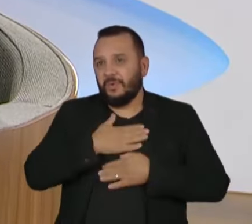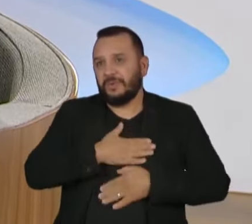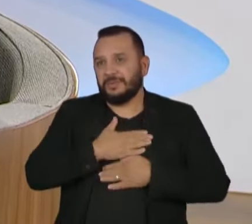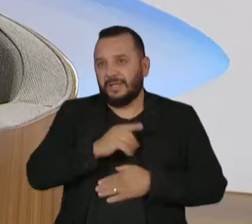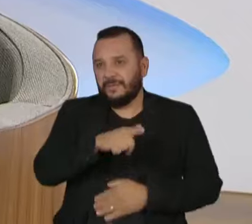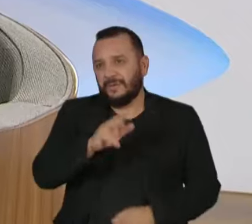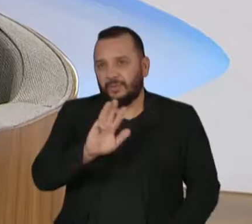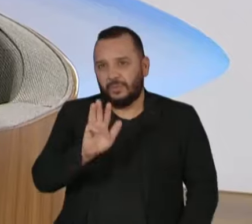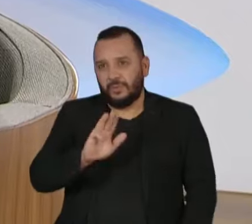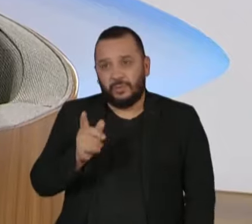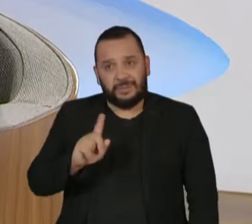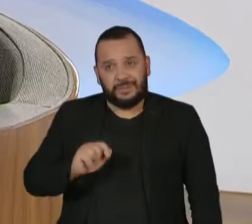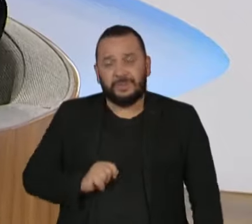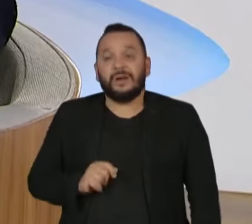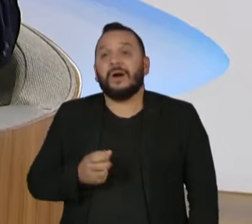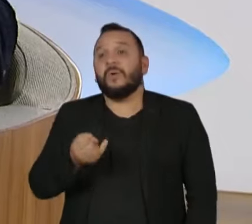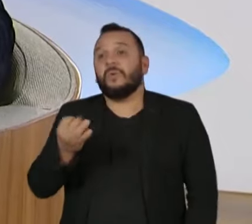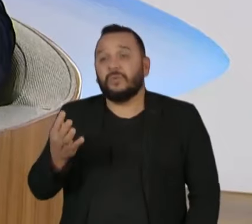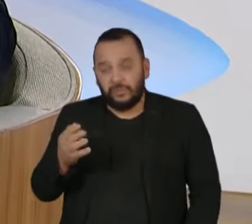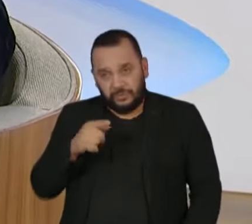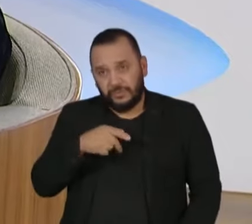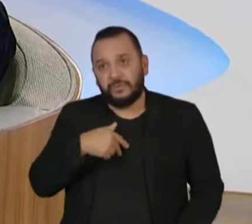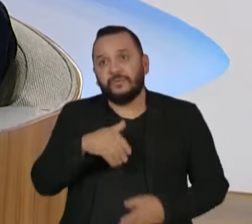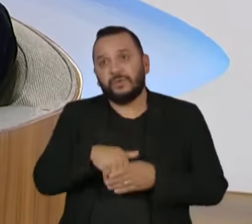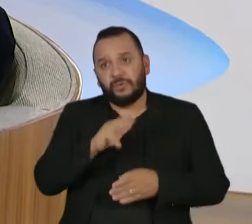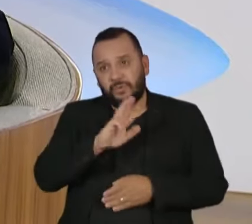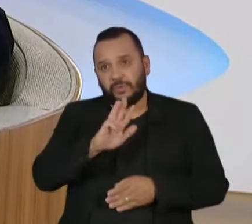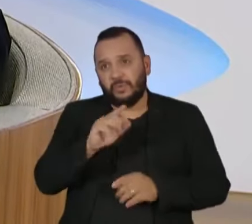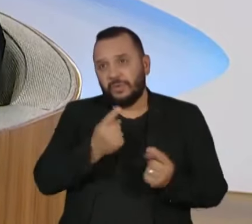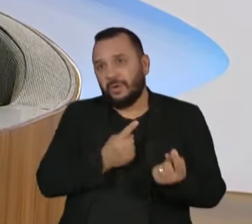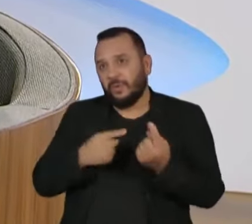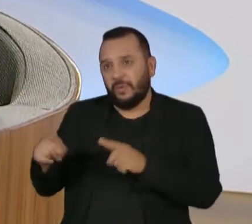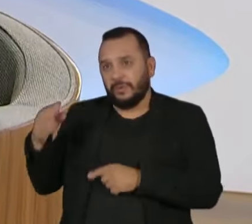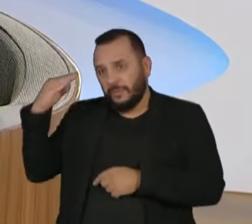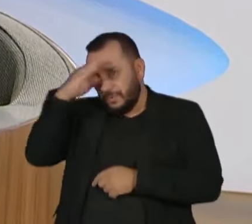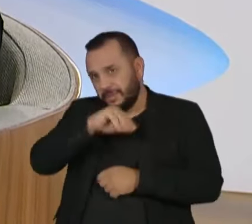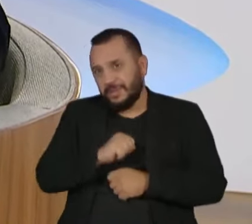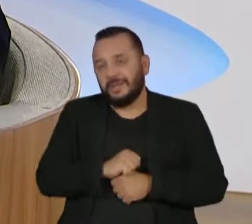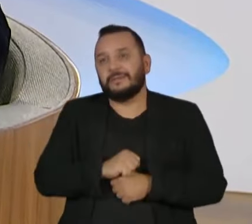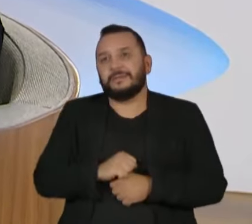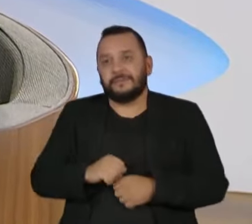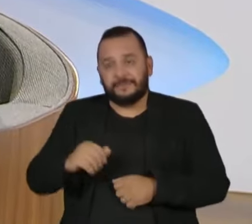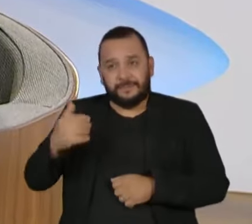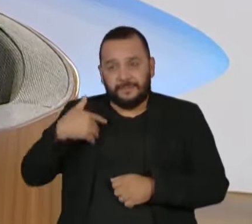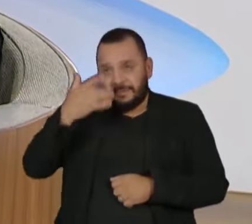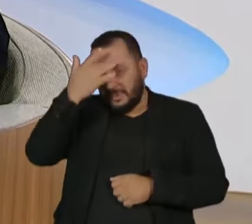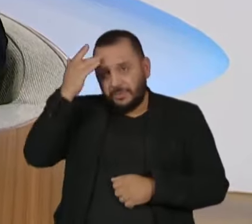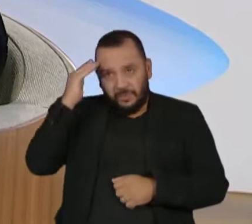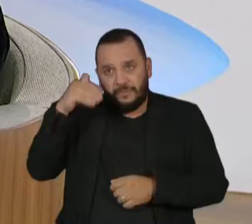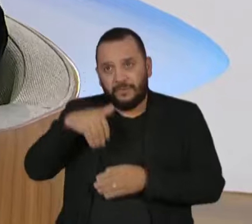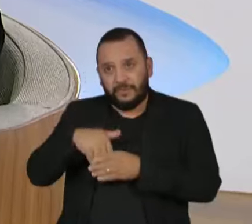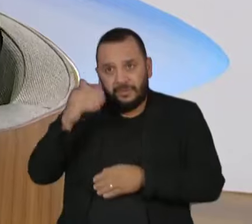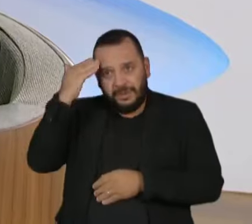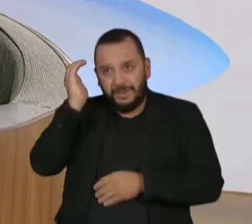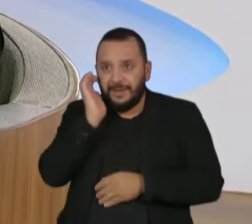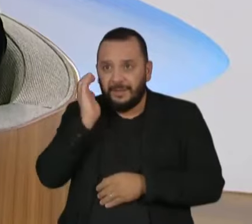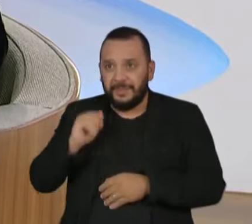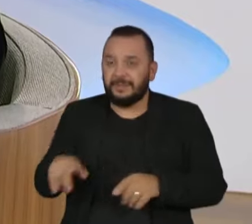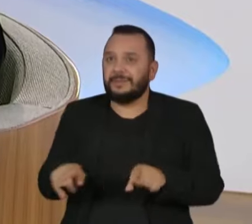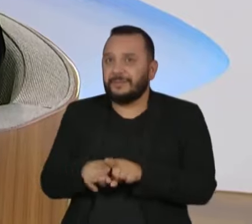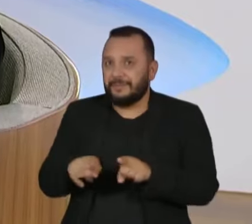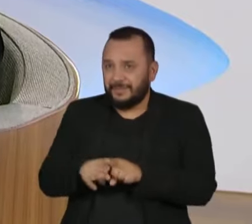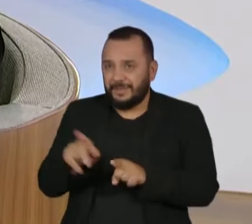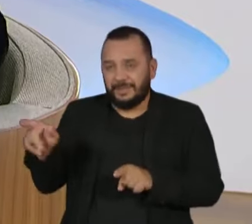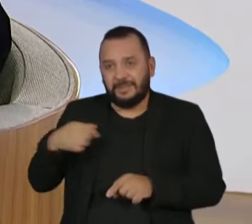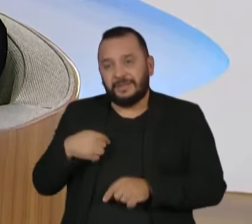Lula parte votava do Lula sendo contra bolsonaro parte dos eleitores da Tábata parte inclusive dos eleitores do